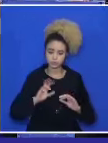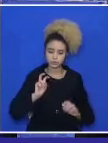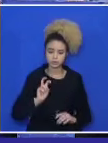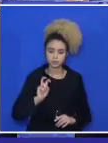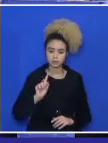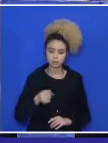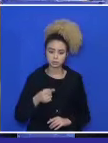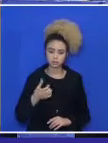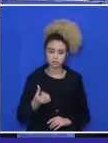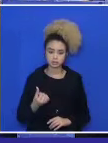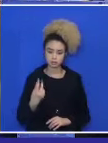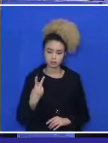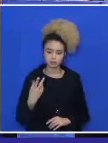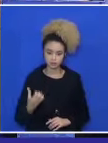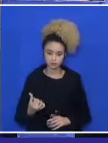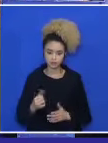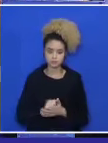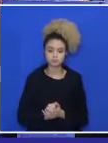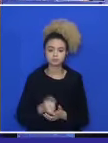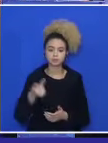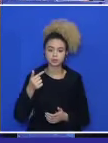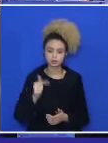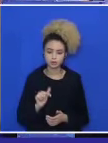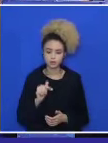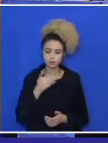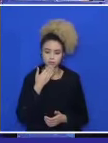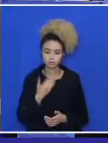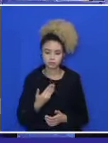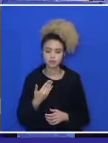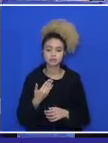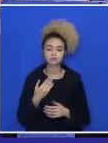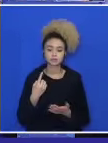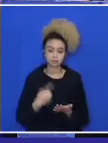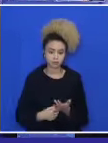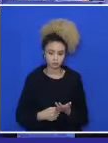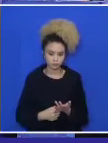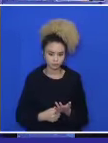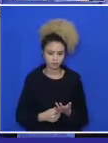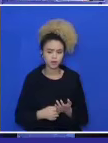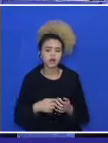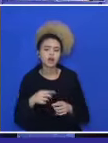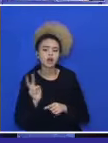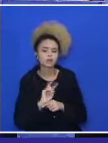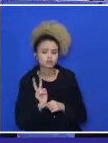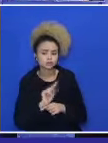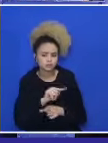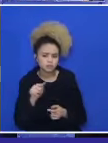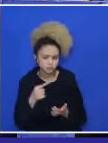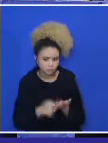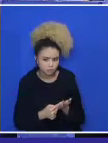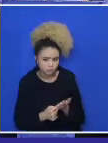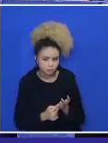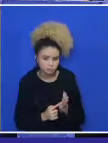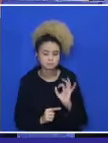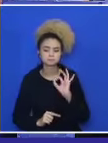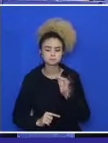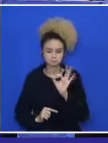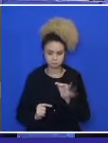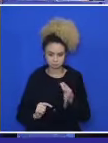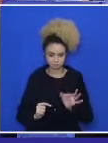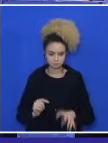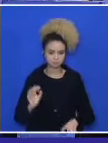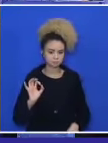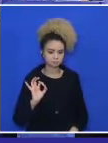5.626 da quina. Novamente, a confirmação dos auditores. Os auditores confirmam os números sorteados na quina? Sim,